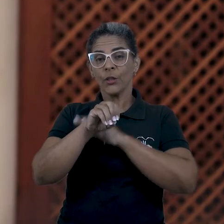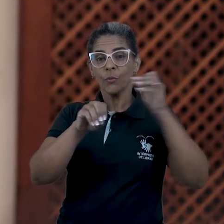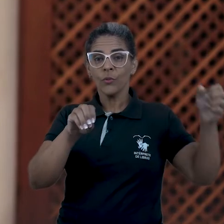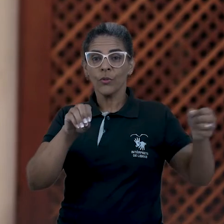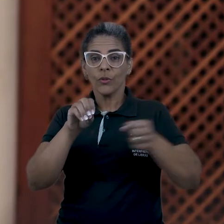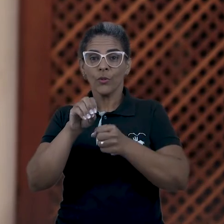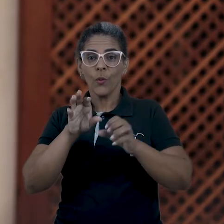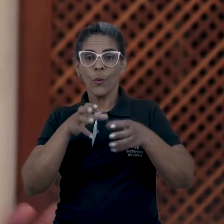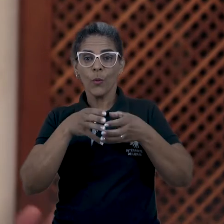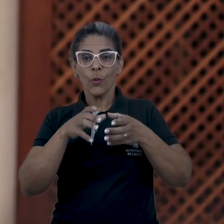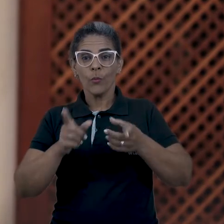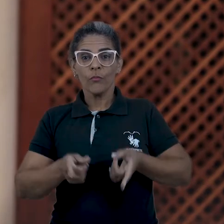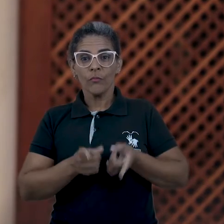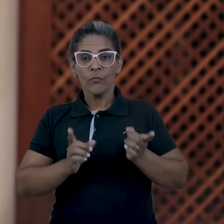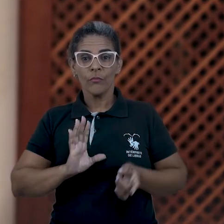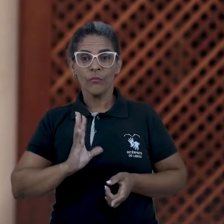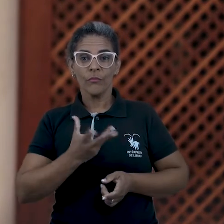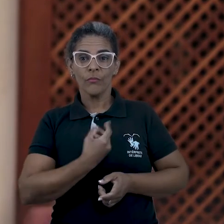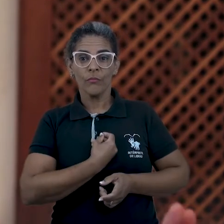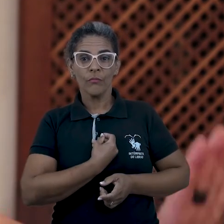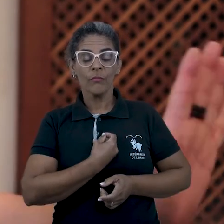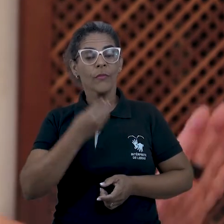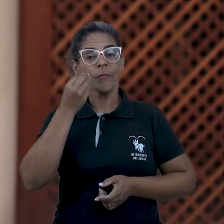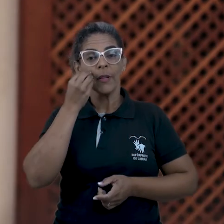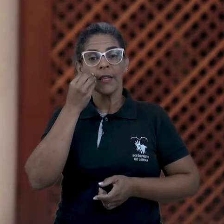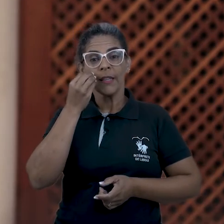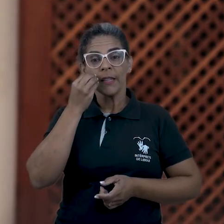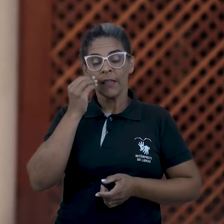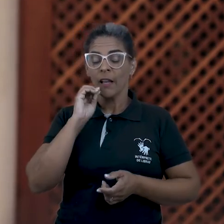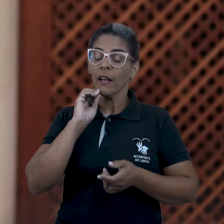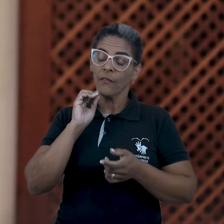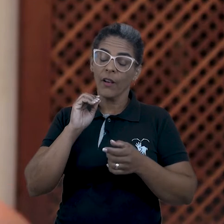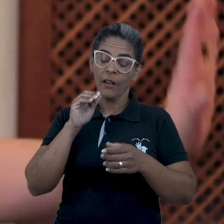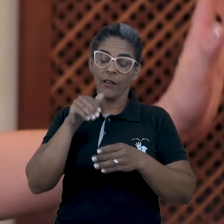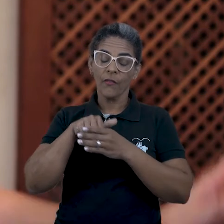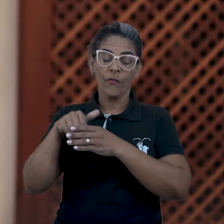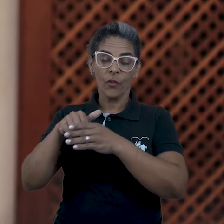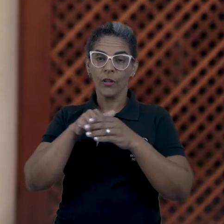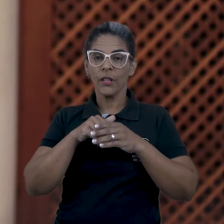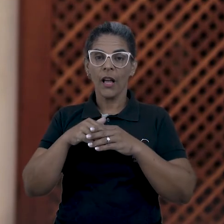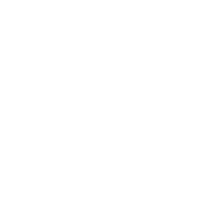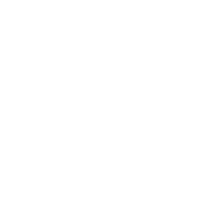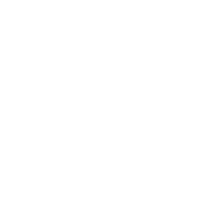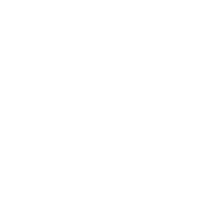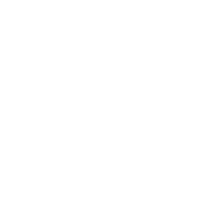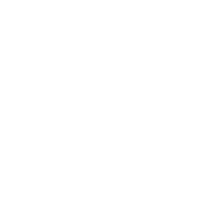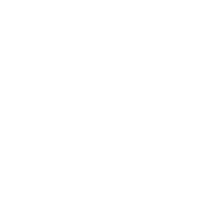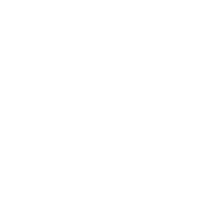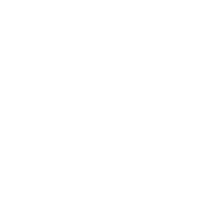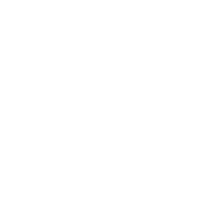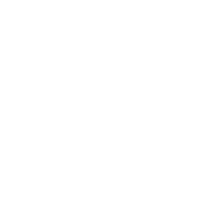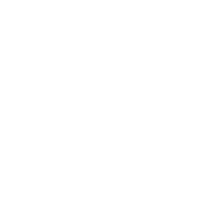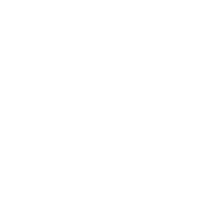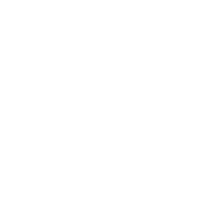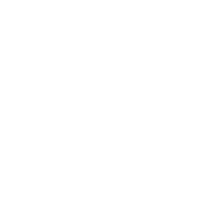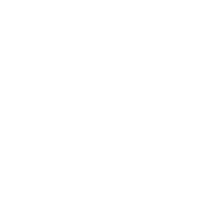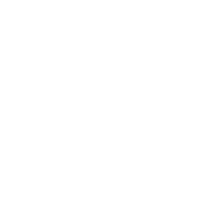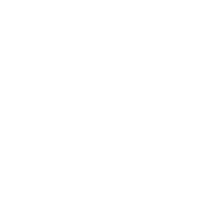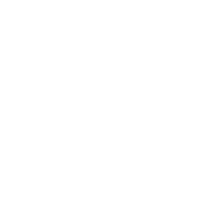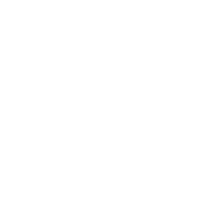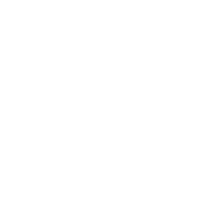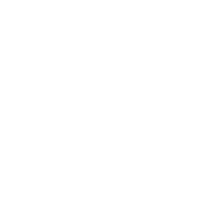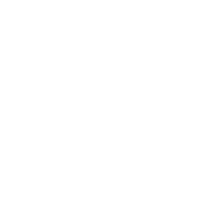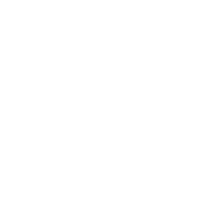né e eu acho que eles vão usar o bom senso e votar a favor mas ainda tá lá para votação tipo